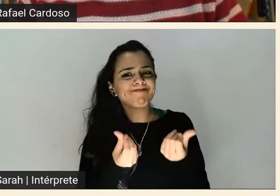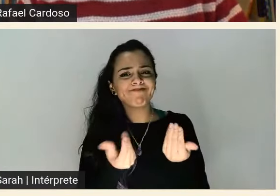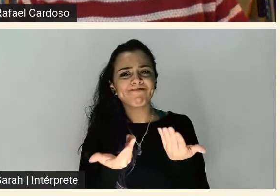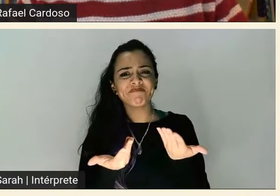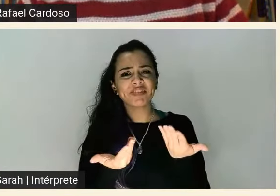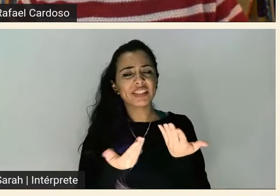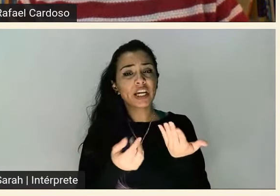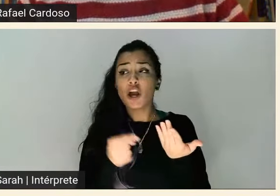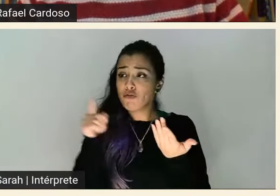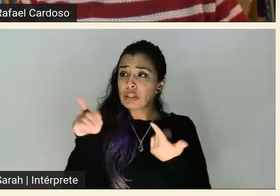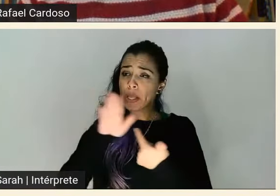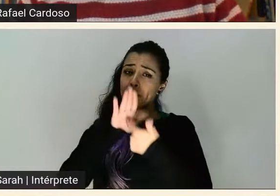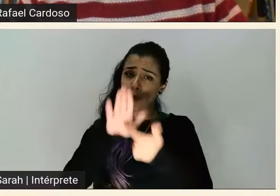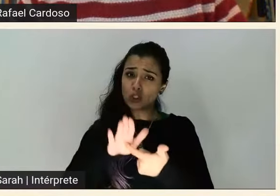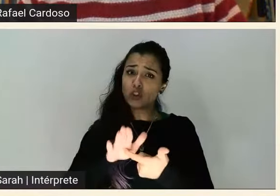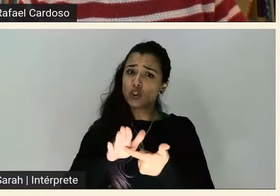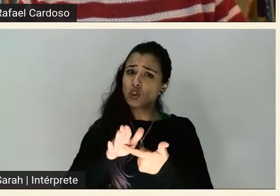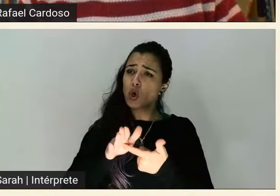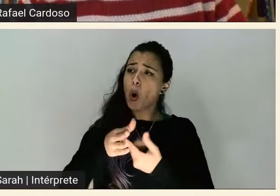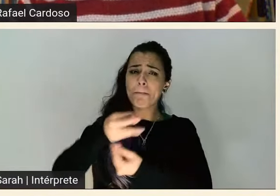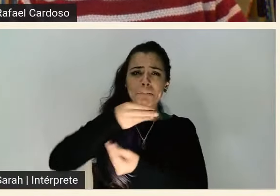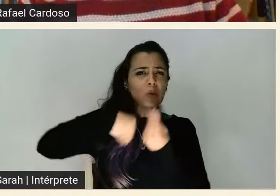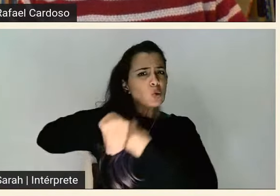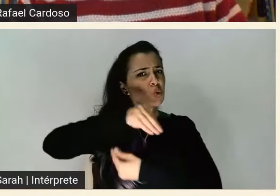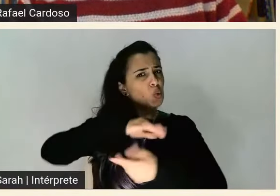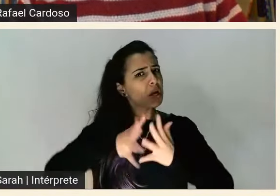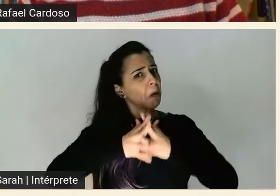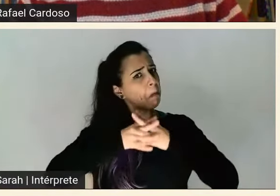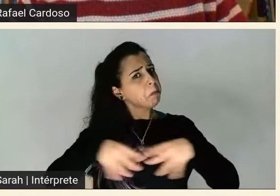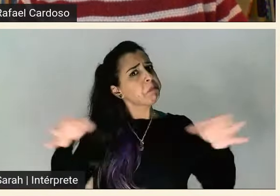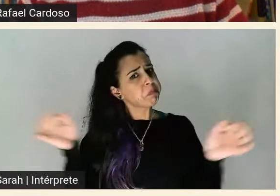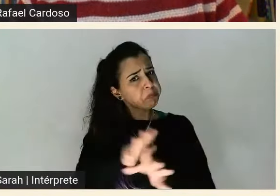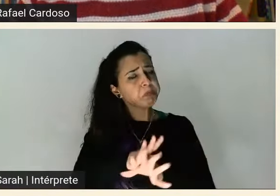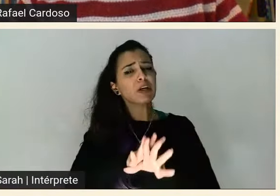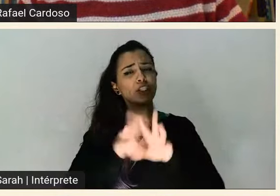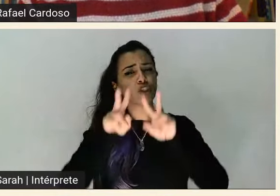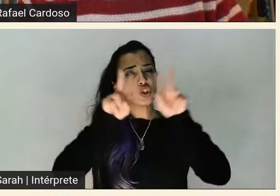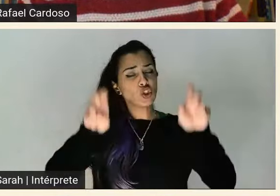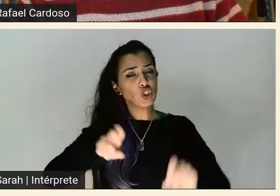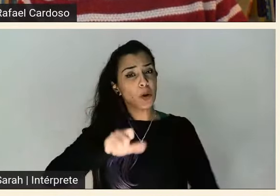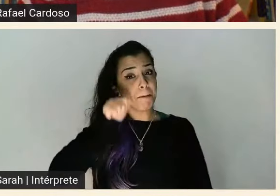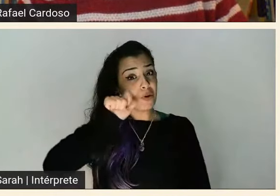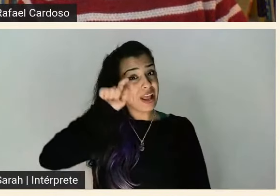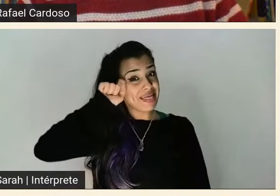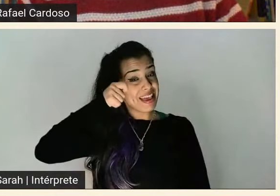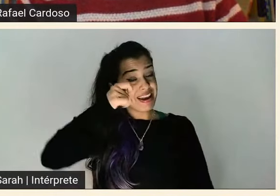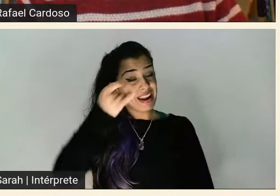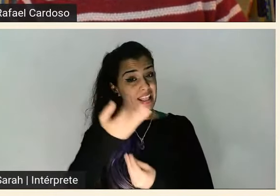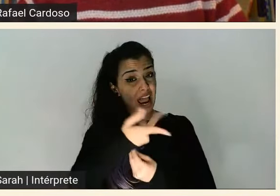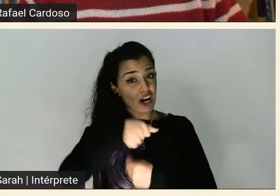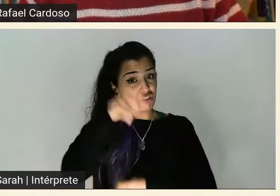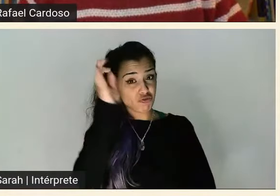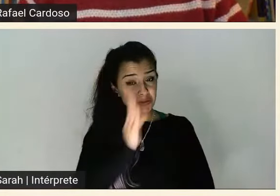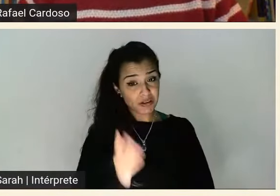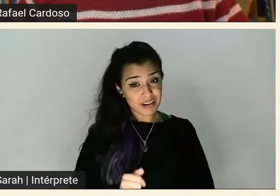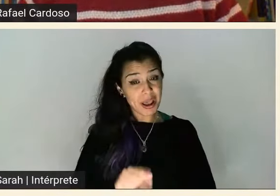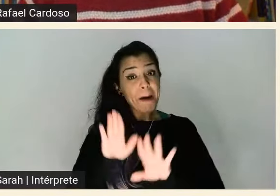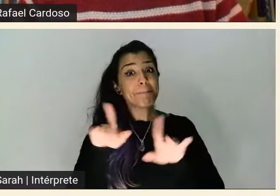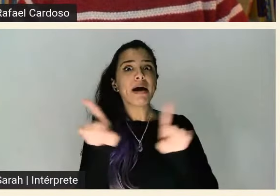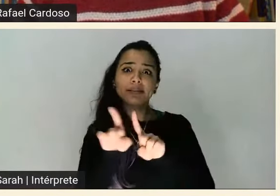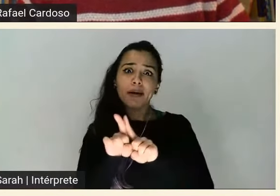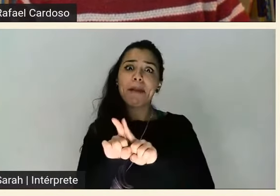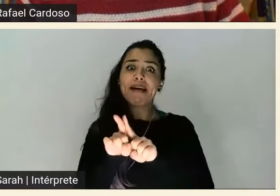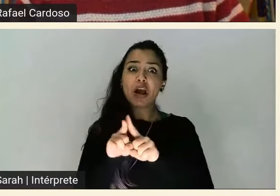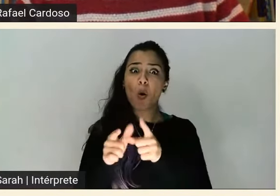você apresentou uma pesquisa bem completa de representação da mulher negra na arte brasileira, e, no entanto, é um repertório pequeno,